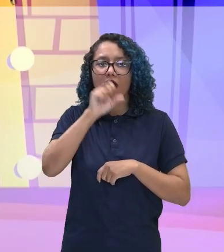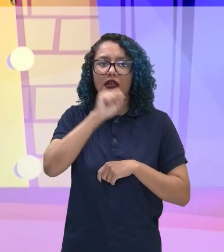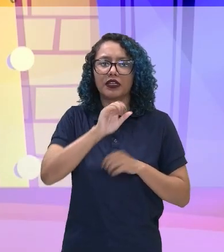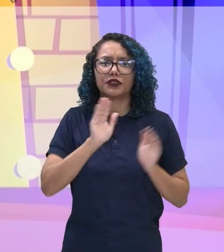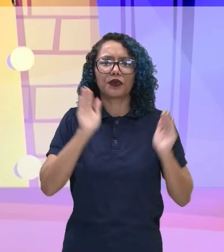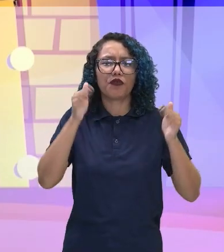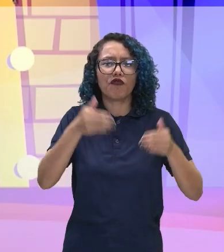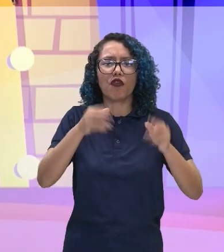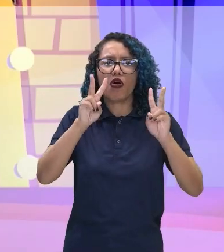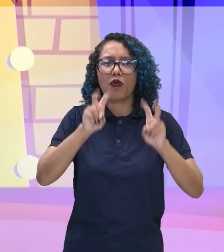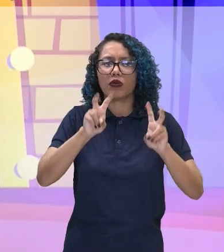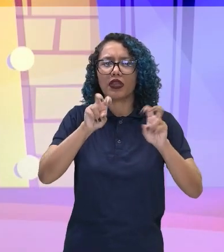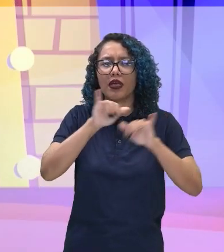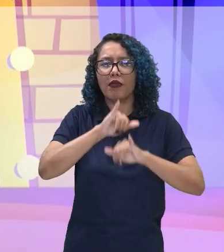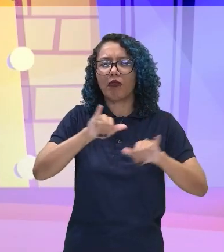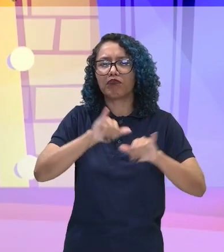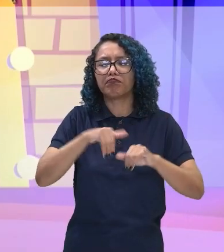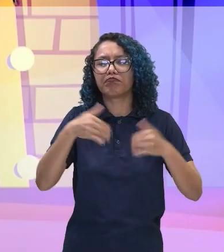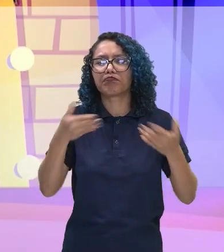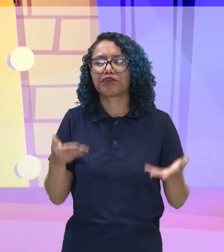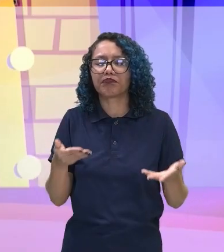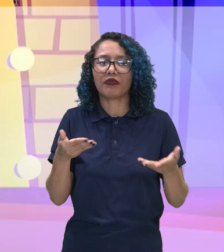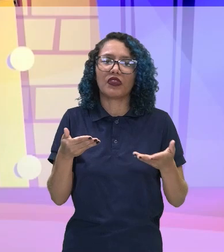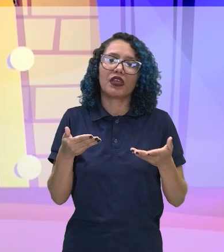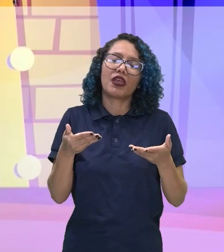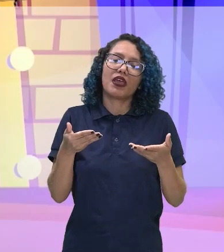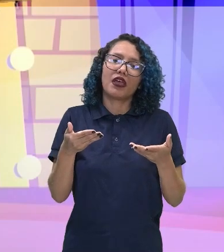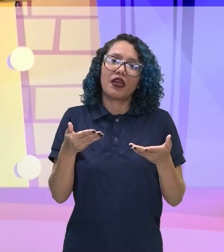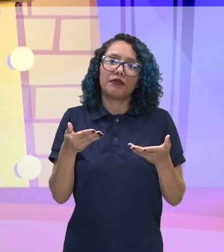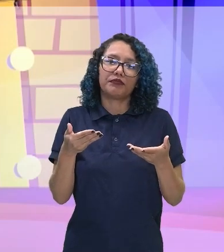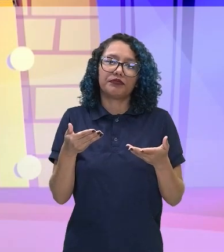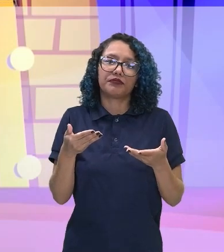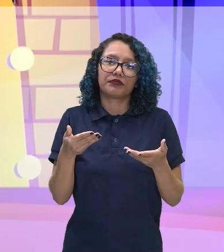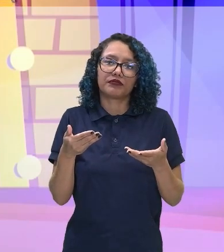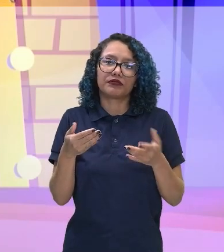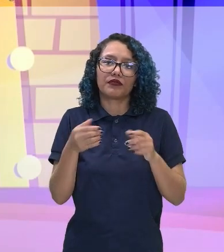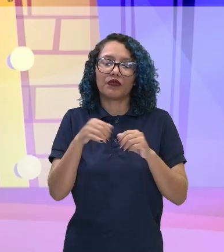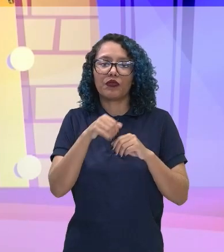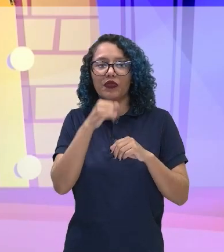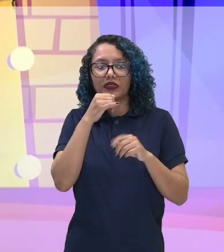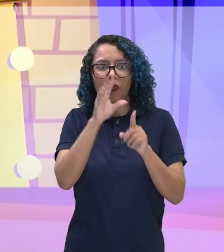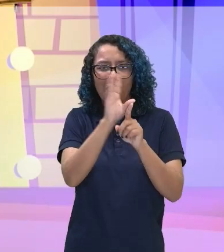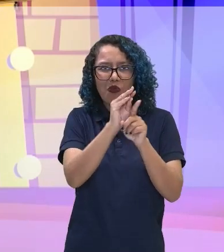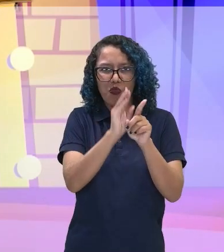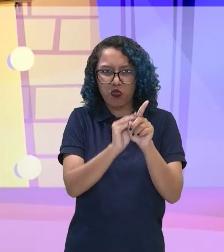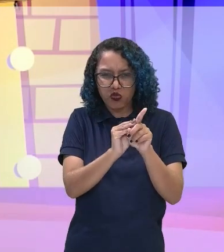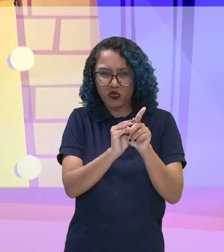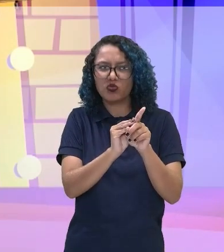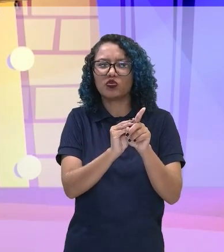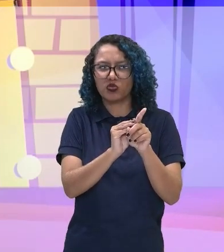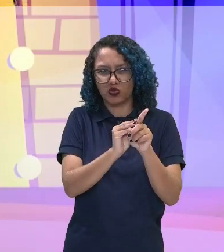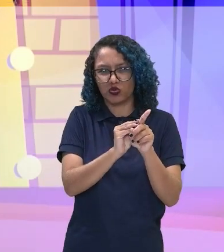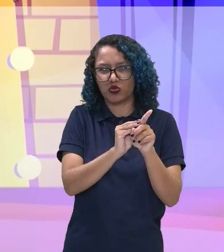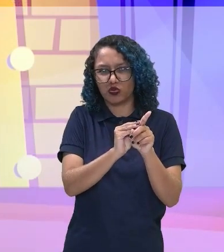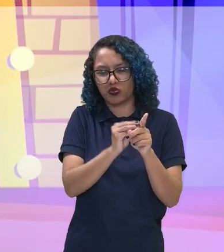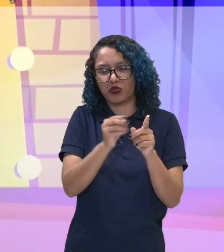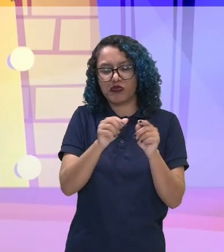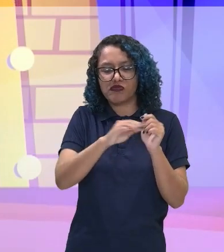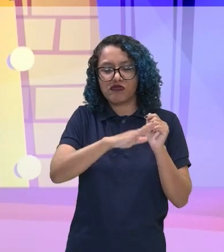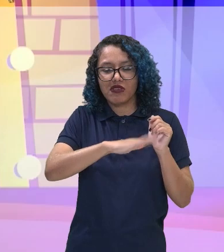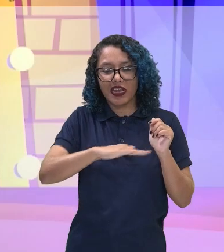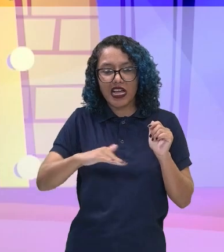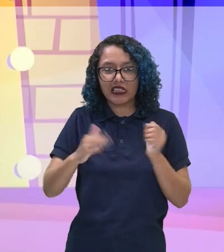que divulga aí a causa de prevenção ao abuso e exploração de crianças e